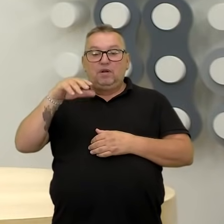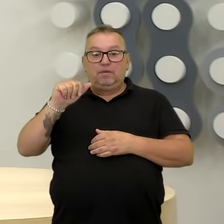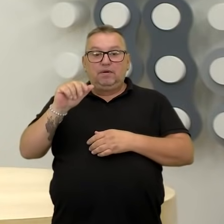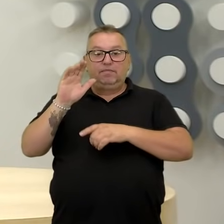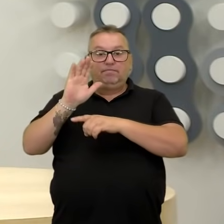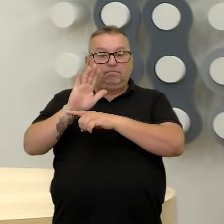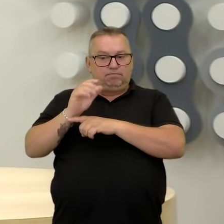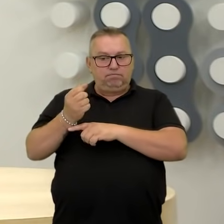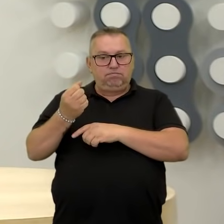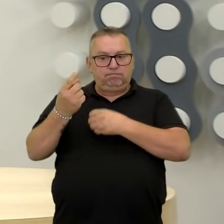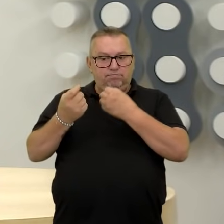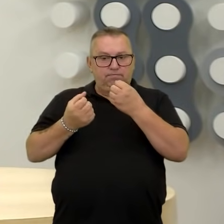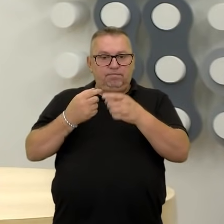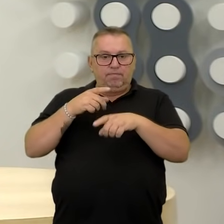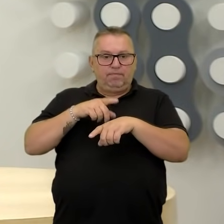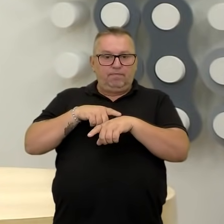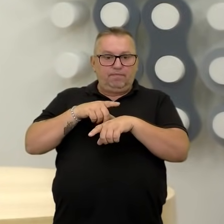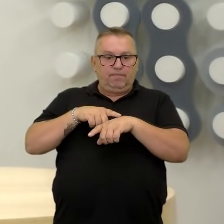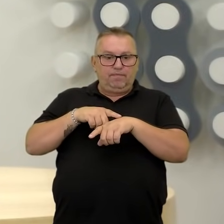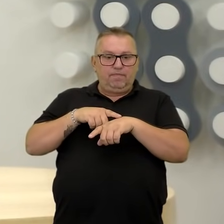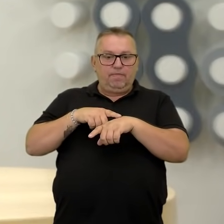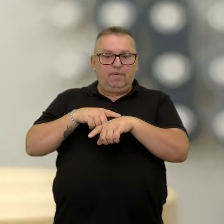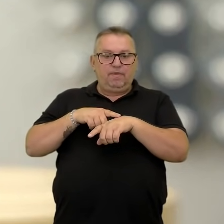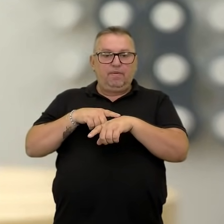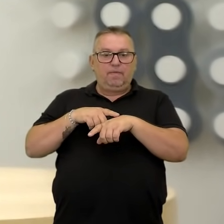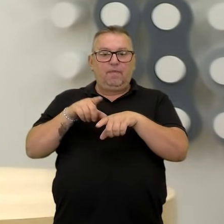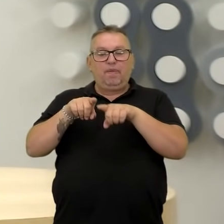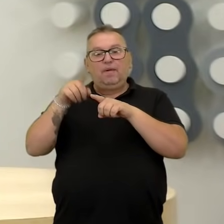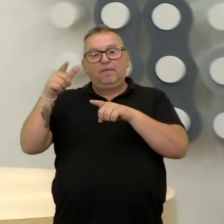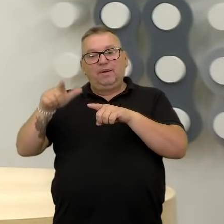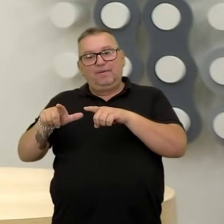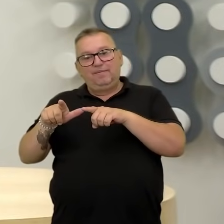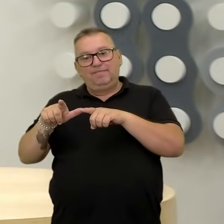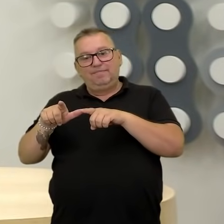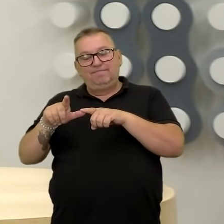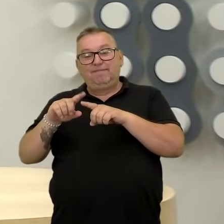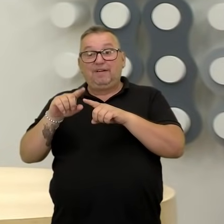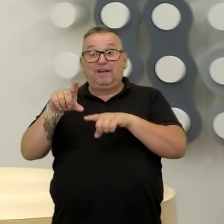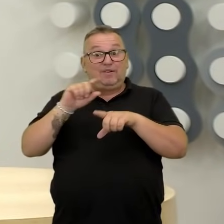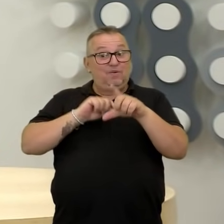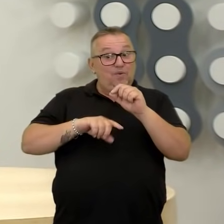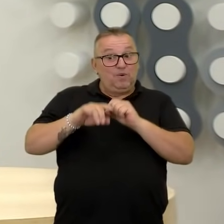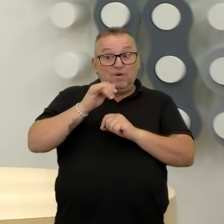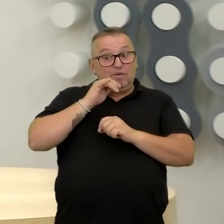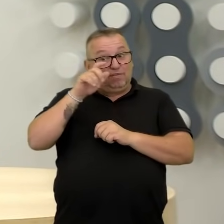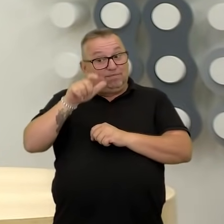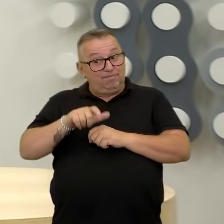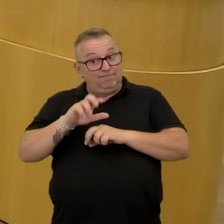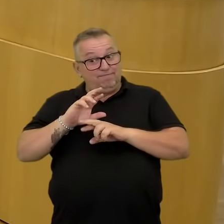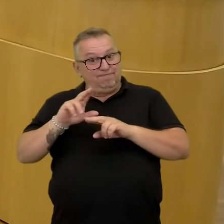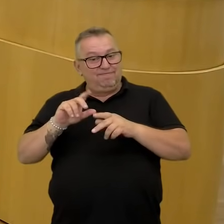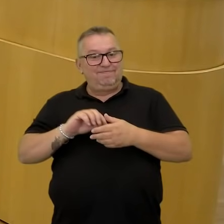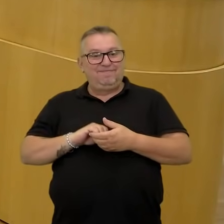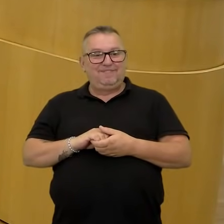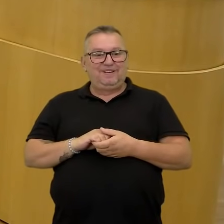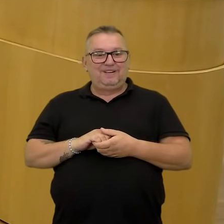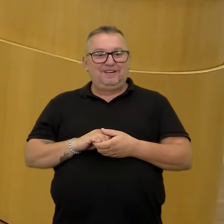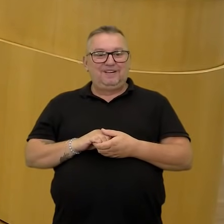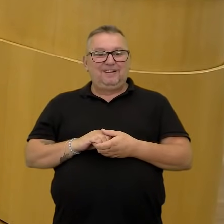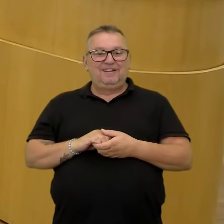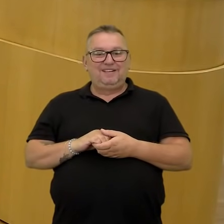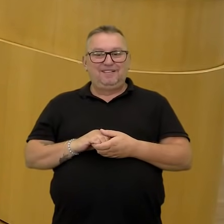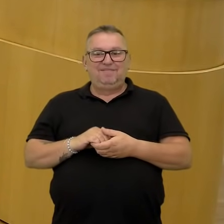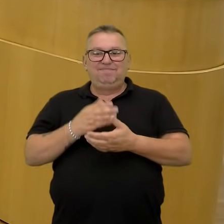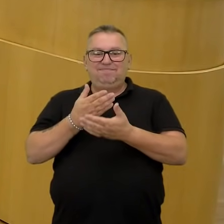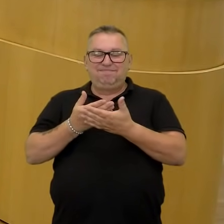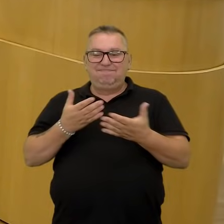alguns momentos determinados modelos né e Joel e para outros aí você tem que escolher um outro modelo é isso aí nossa